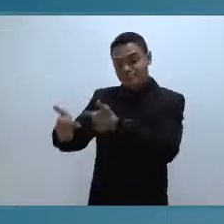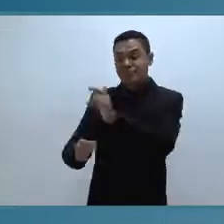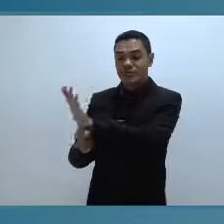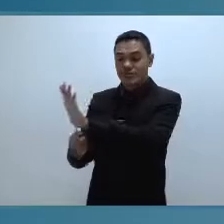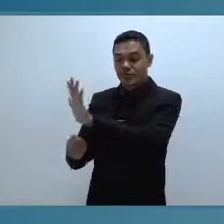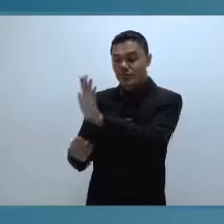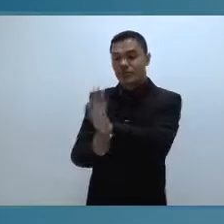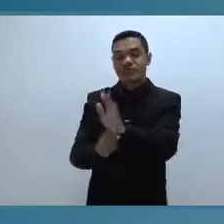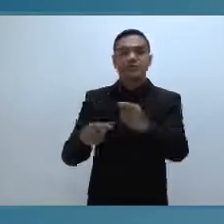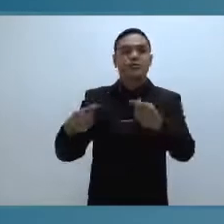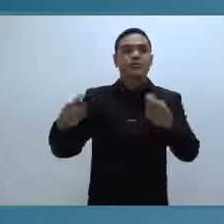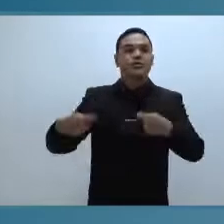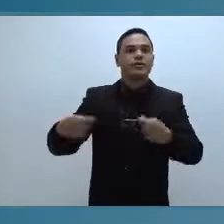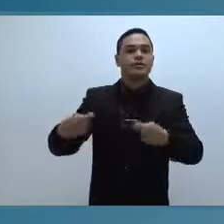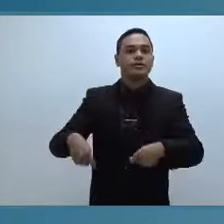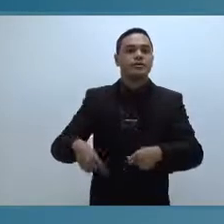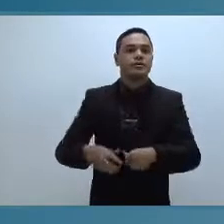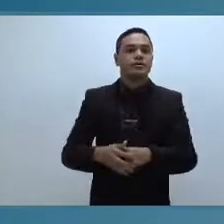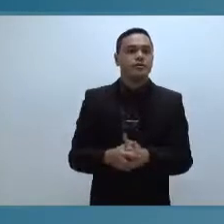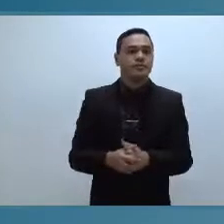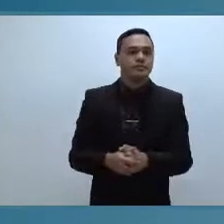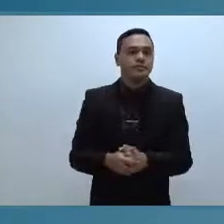ante os índices apresentados pelo IEJUD.